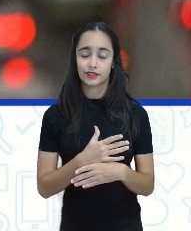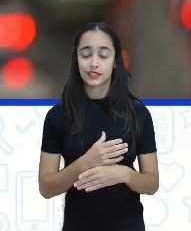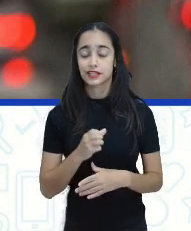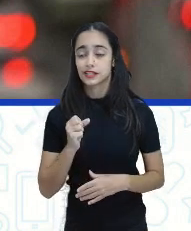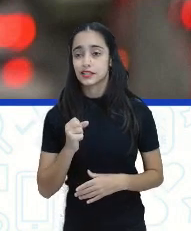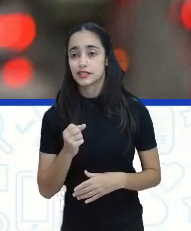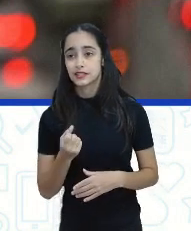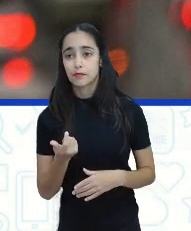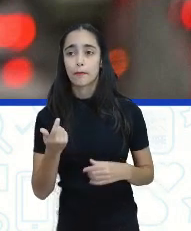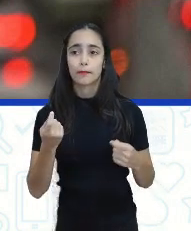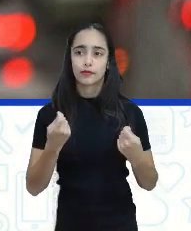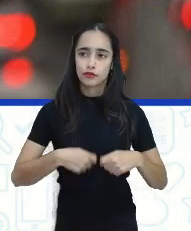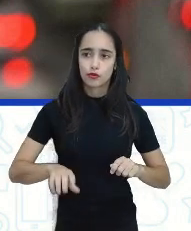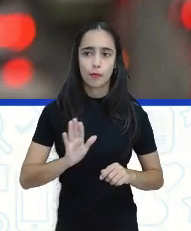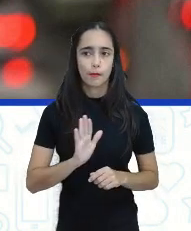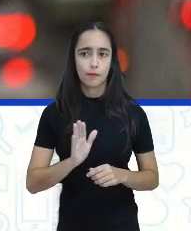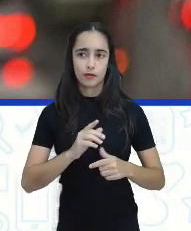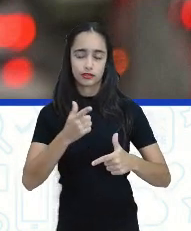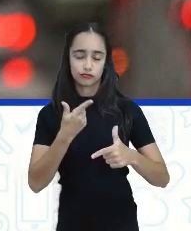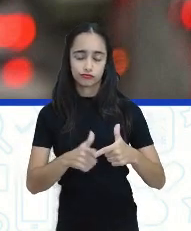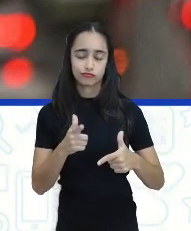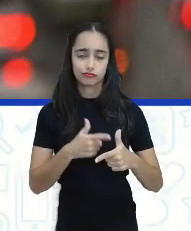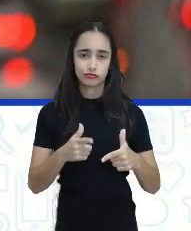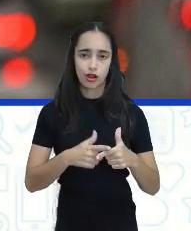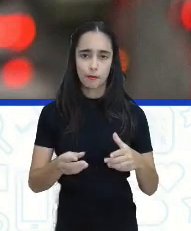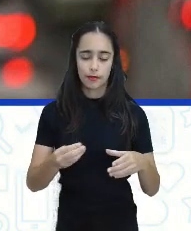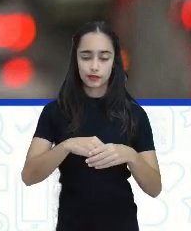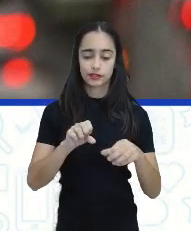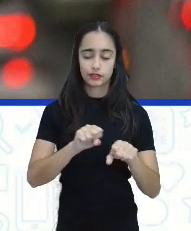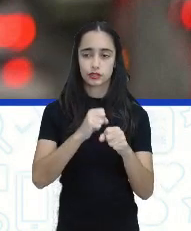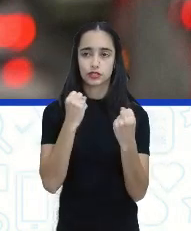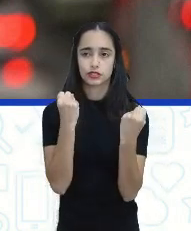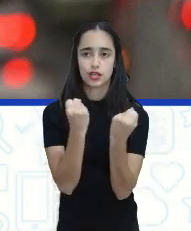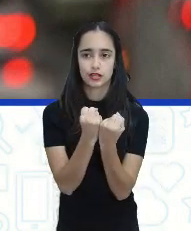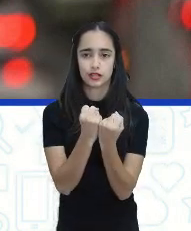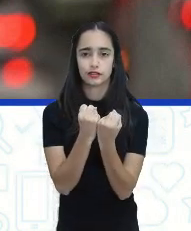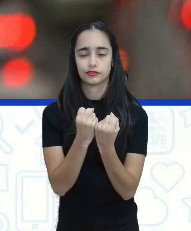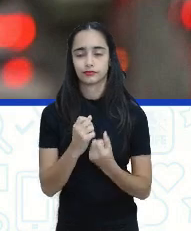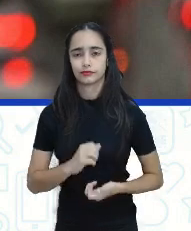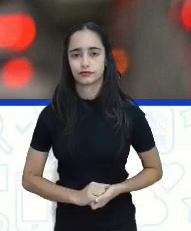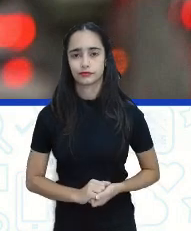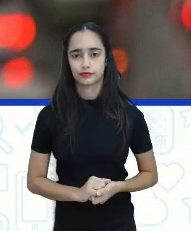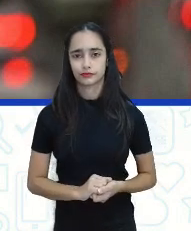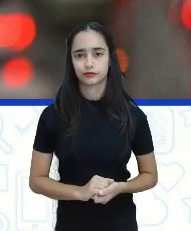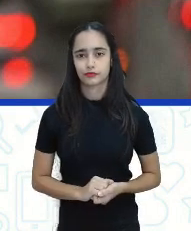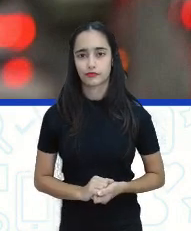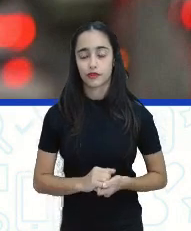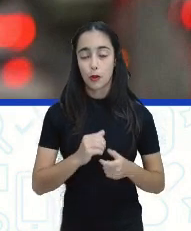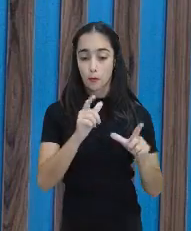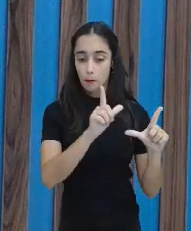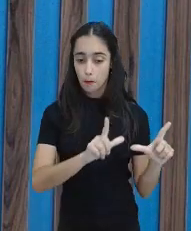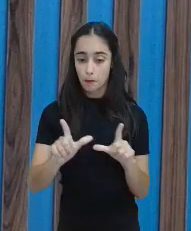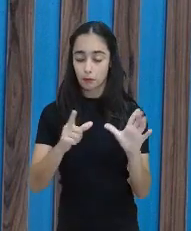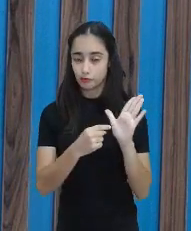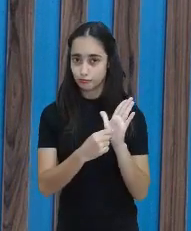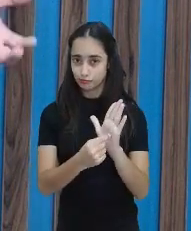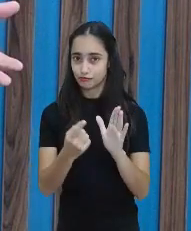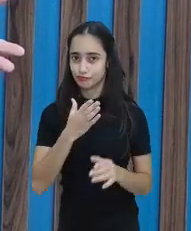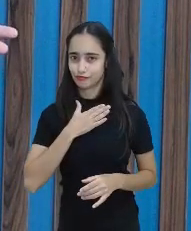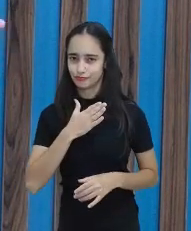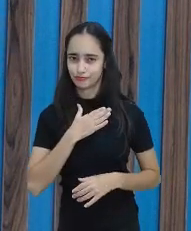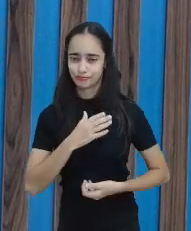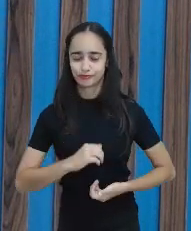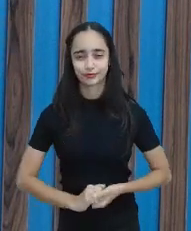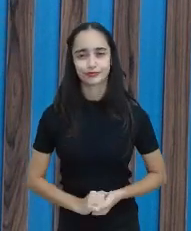no bem-estar social da população. Traduzindo aí em miúdos. Corta para mim aí, Deivinho. O que quer dizer